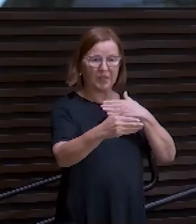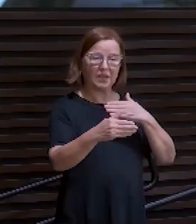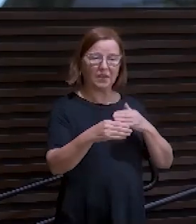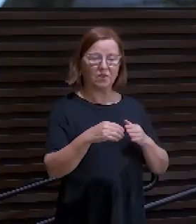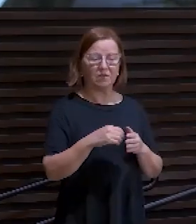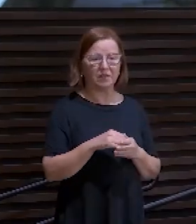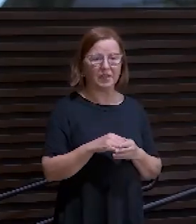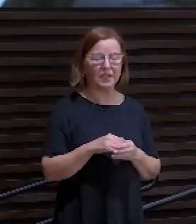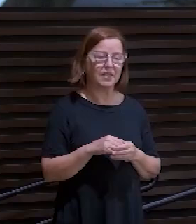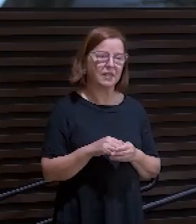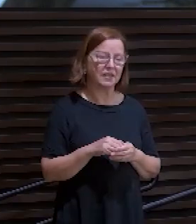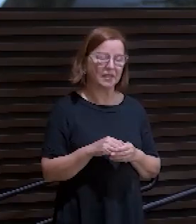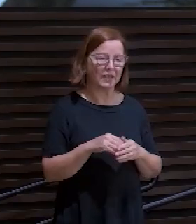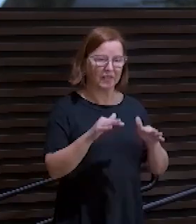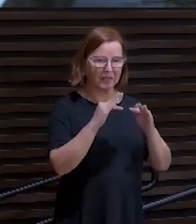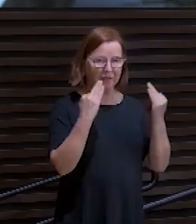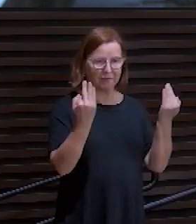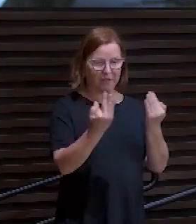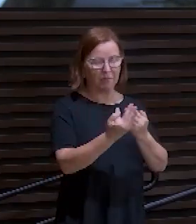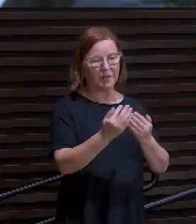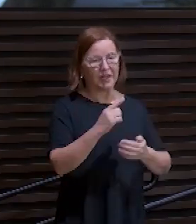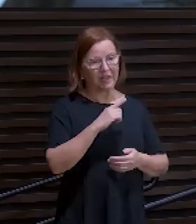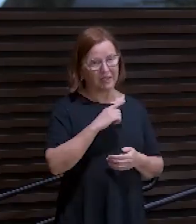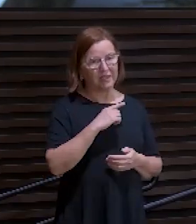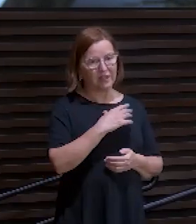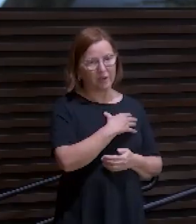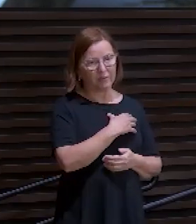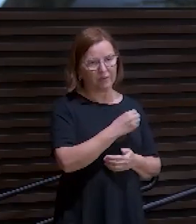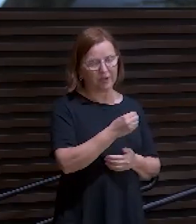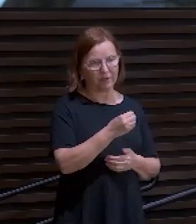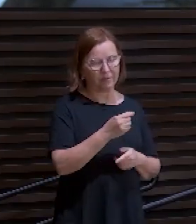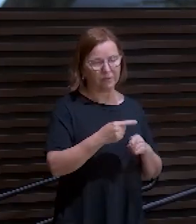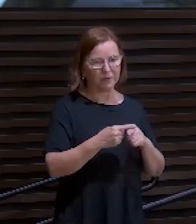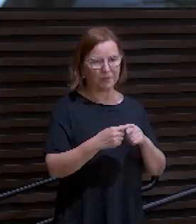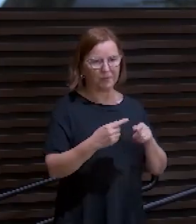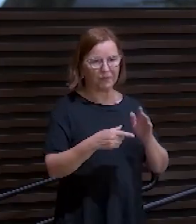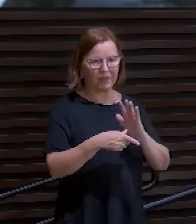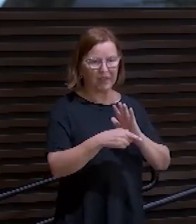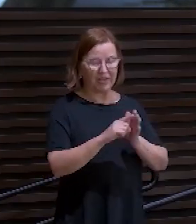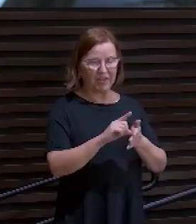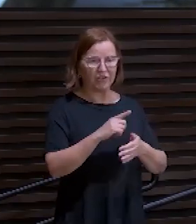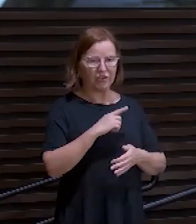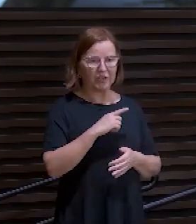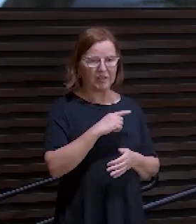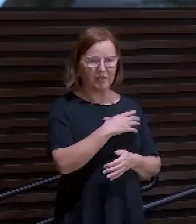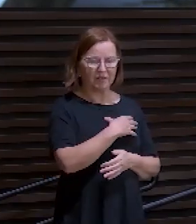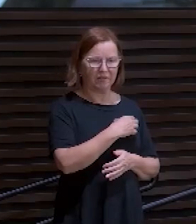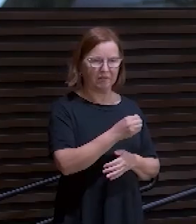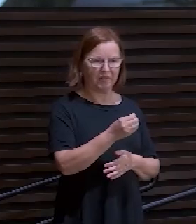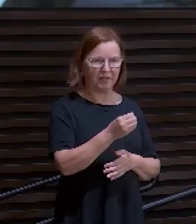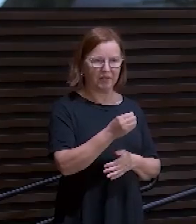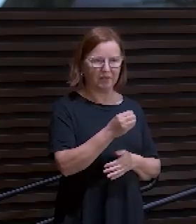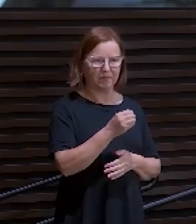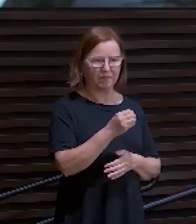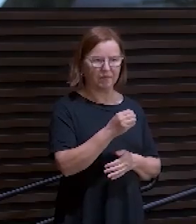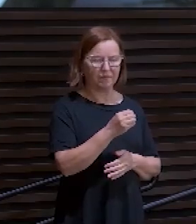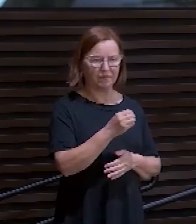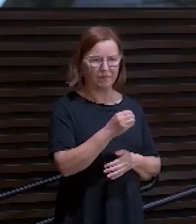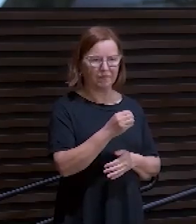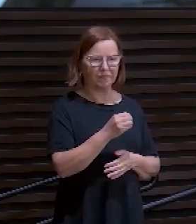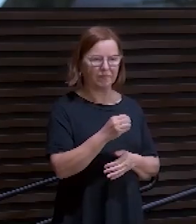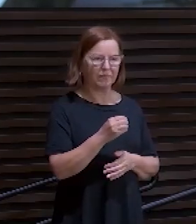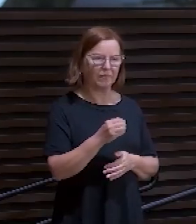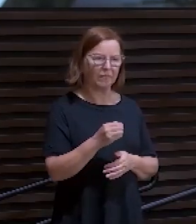ter filhos. Porque antes de nós termos filhos, já existia sim um